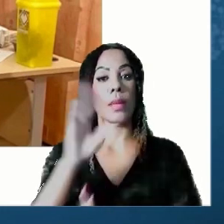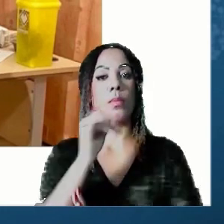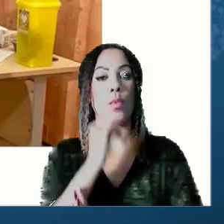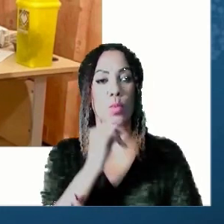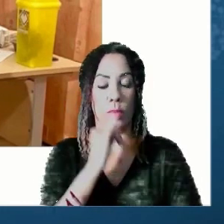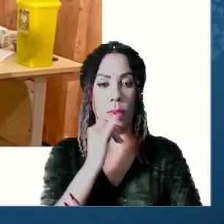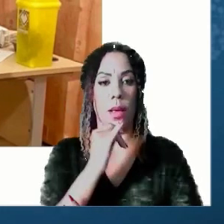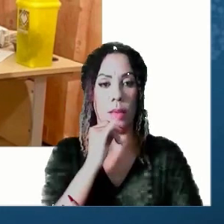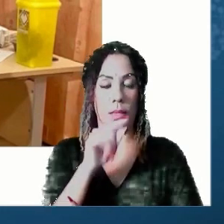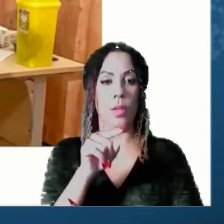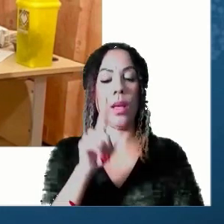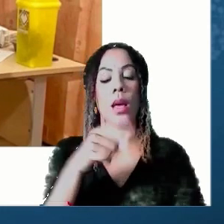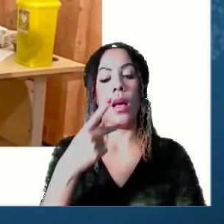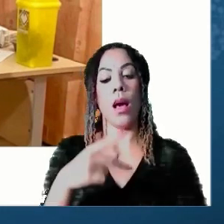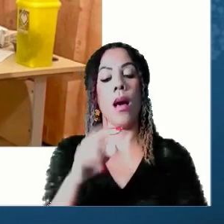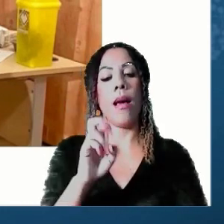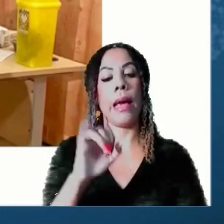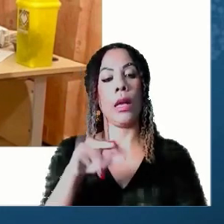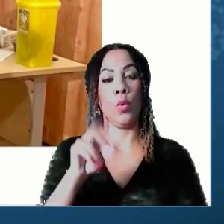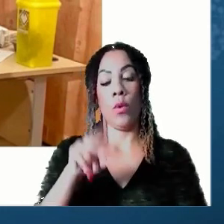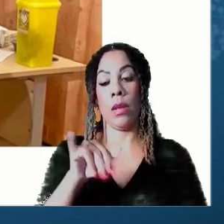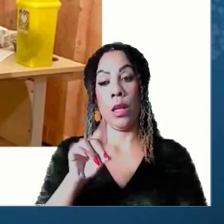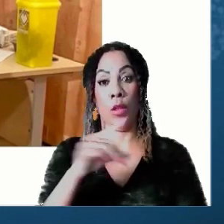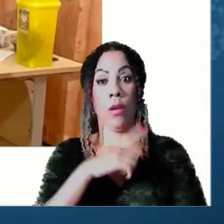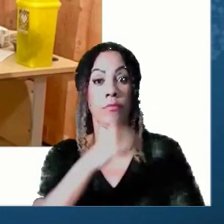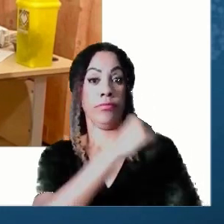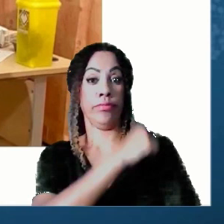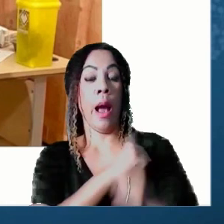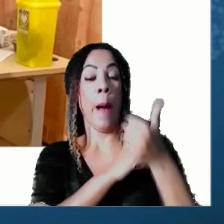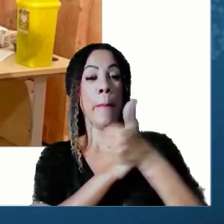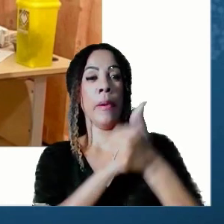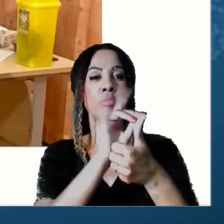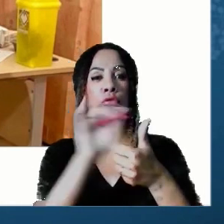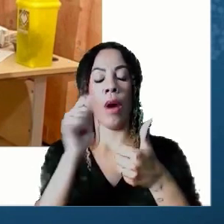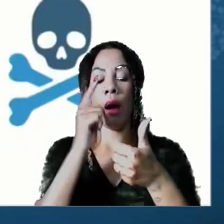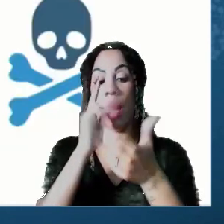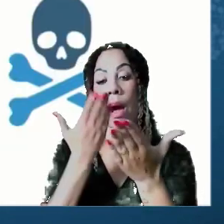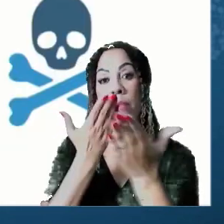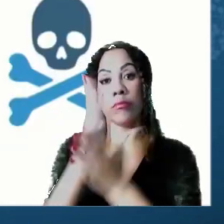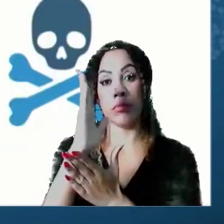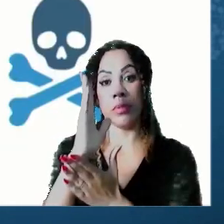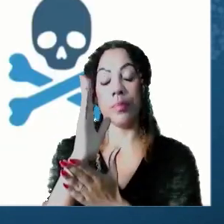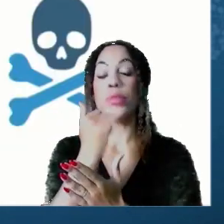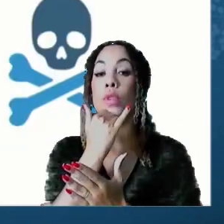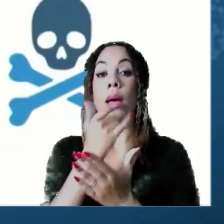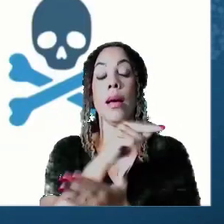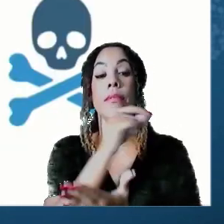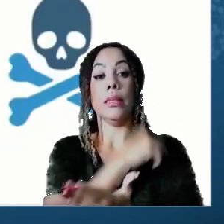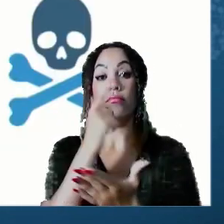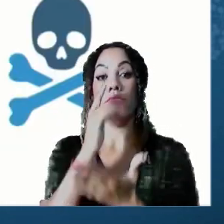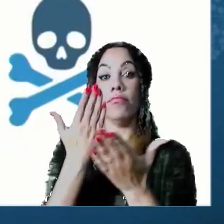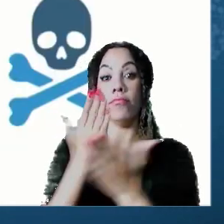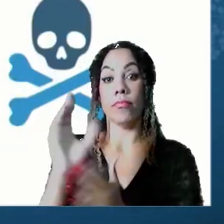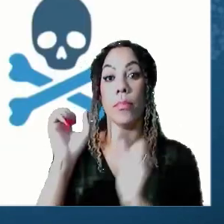testes no Reino Unido, recebendo a vacina no primeiro dia em que a licença a vacina, perdão, foi licenciada para